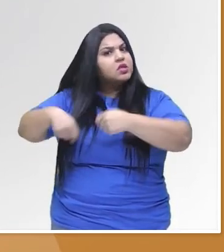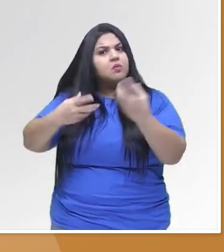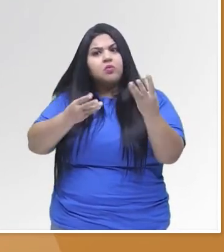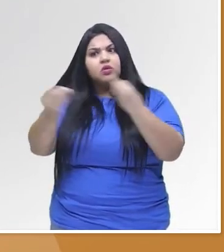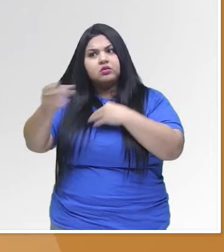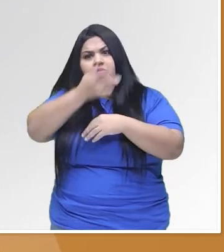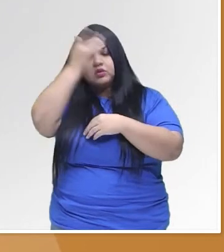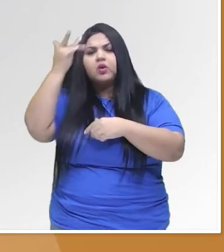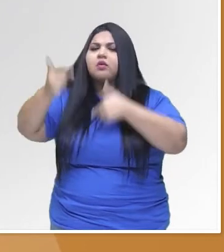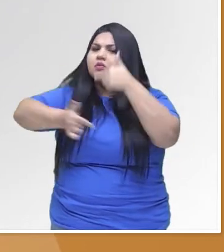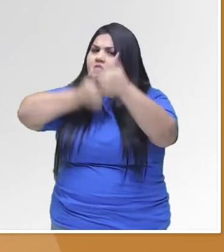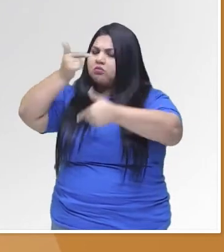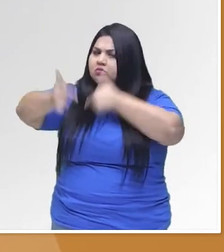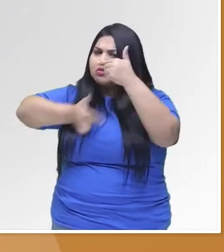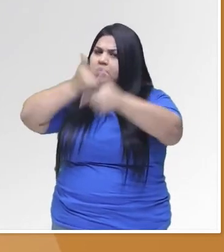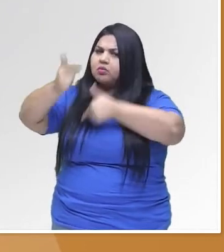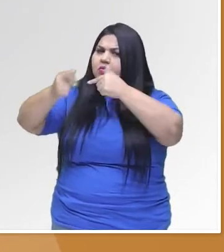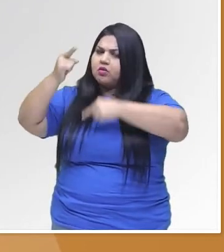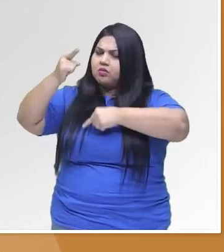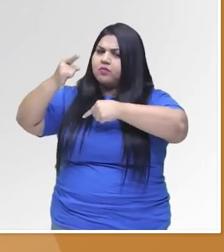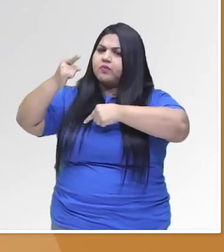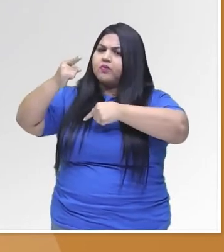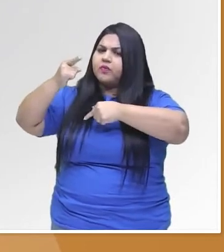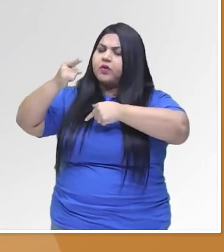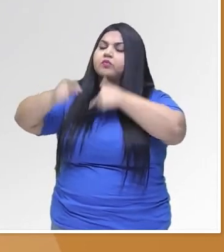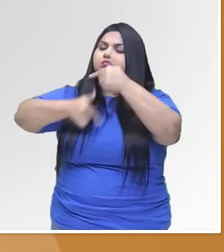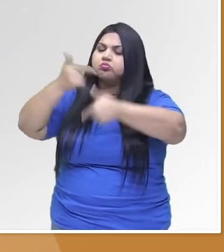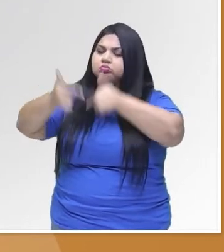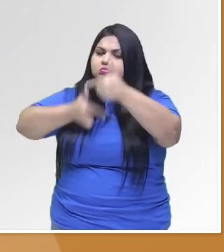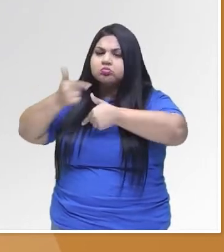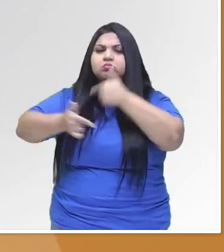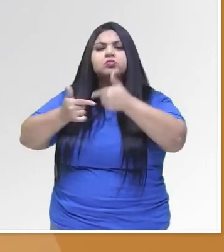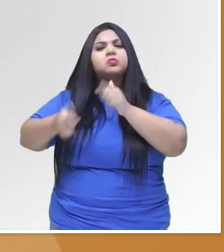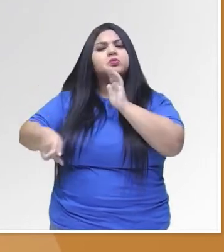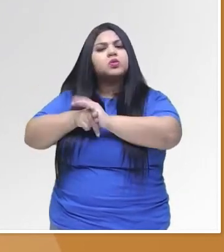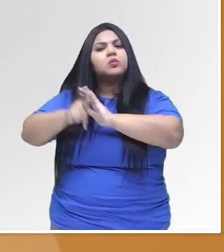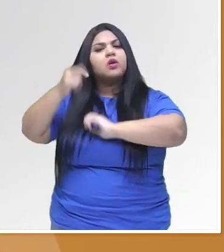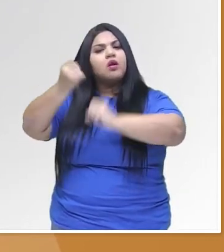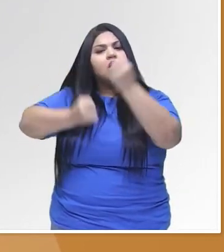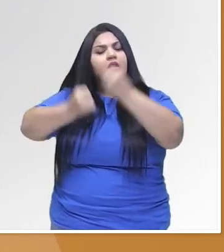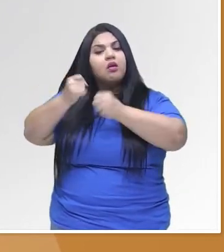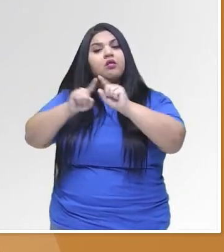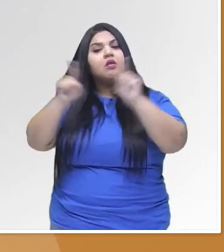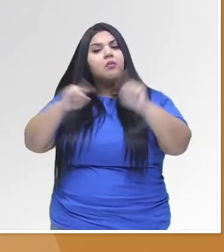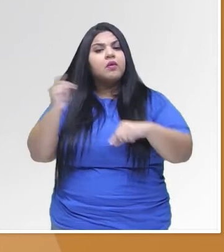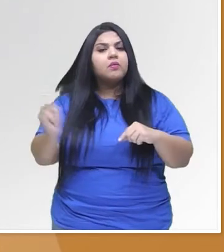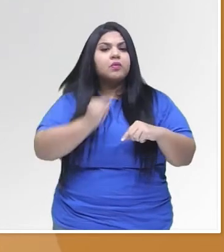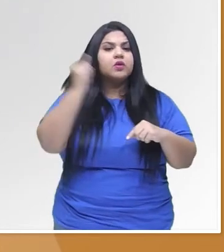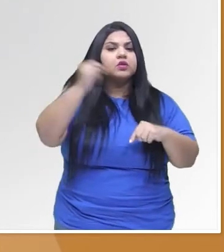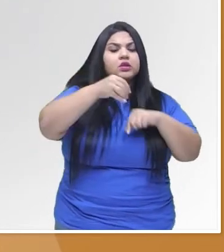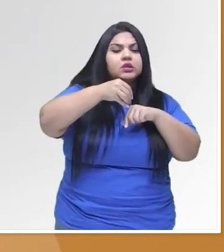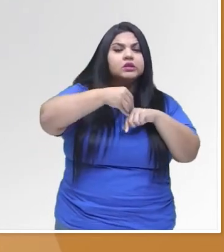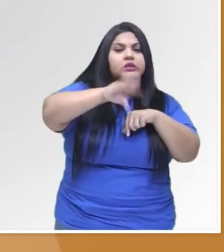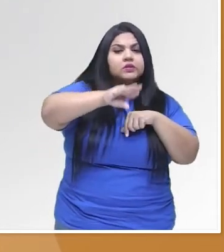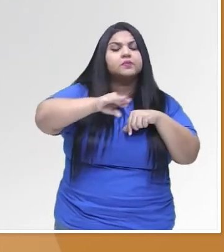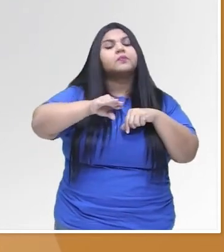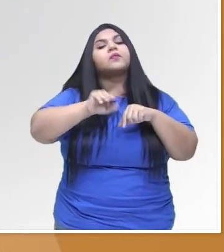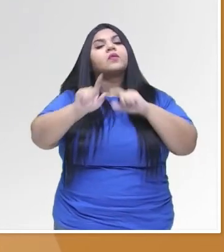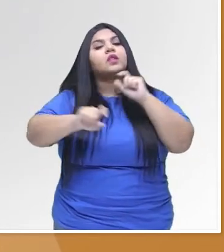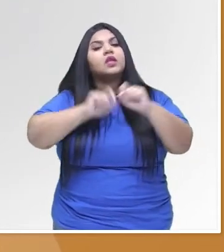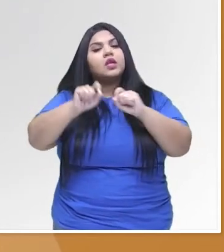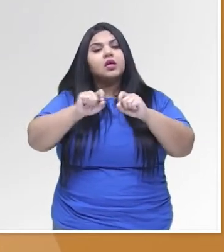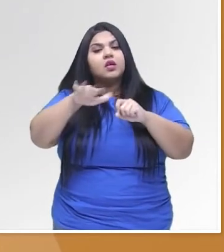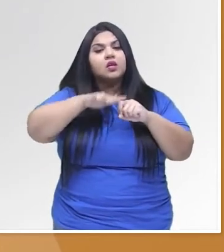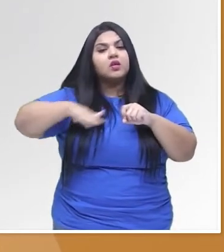para trabalhar na produção de automóveis. Importante também destacar que a